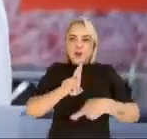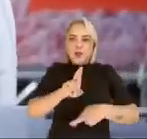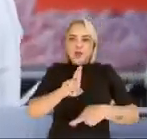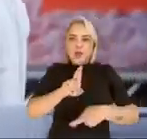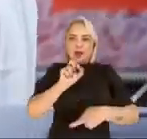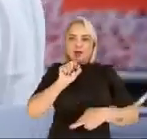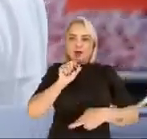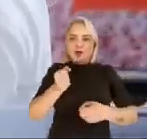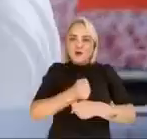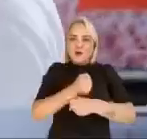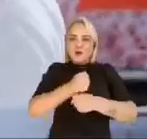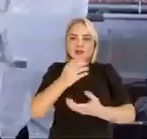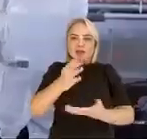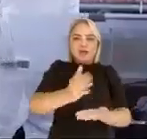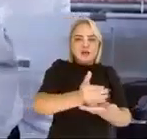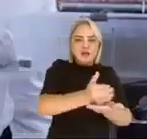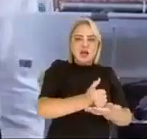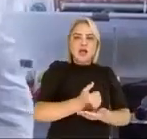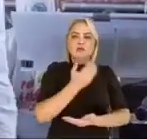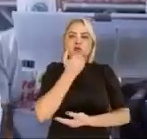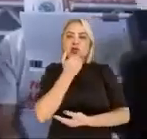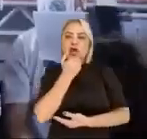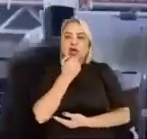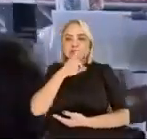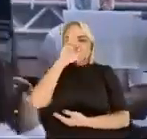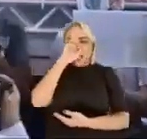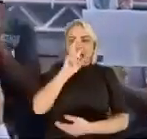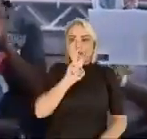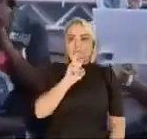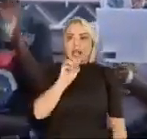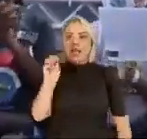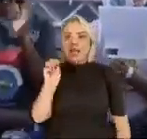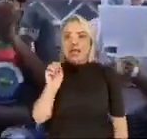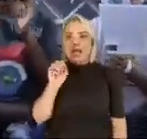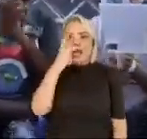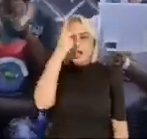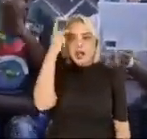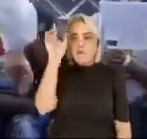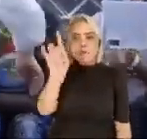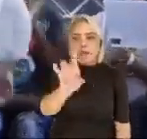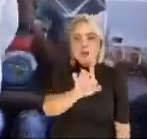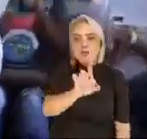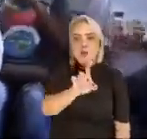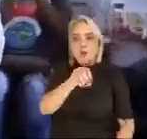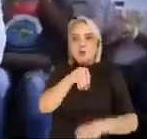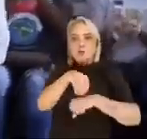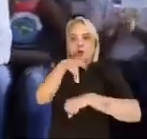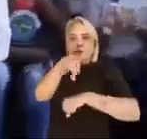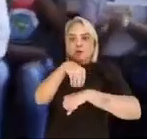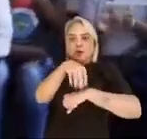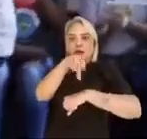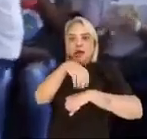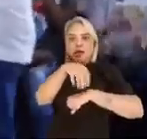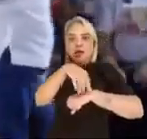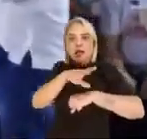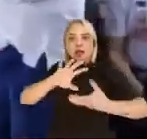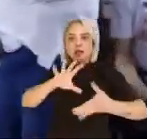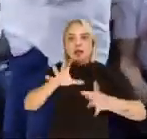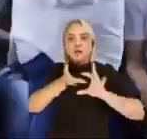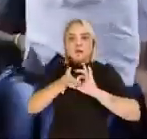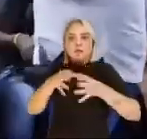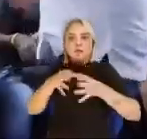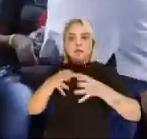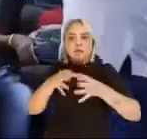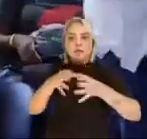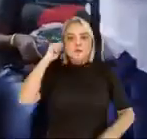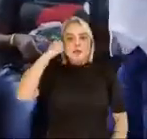a arrecadação de um jantar de R$500 por pessoa para distribuir para a Coalizão Negra. Pode sentar no meu lugar ali.